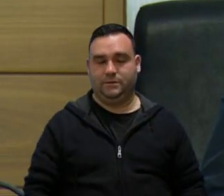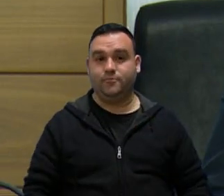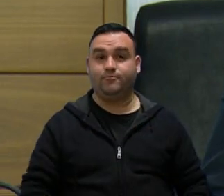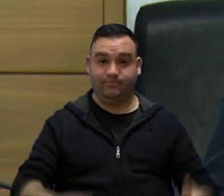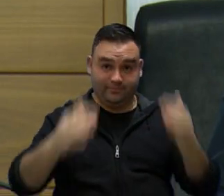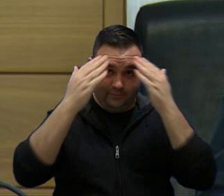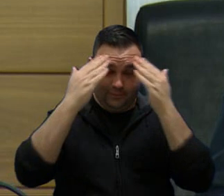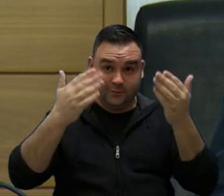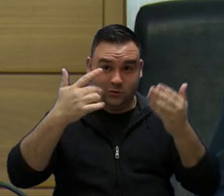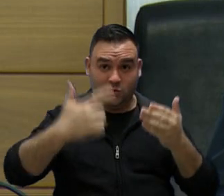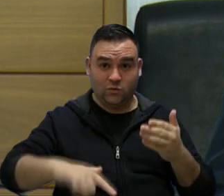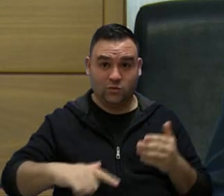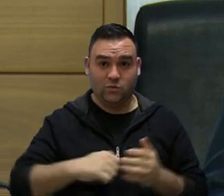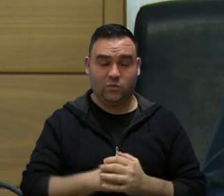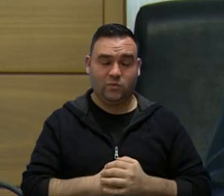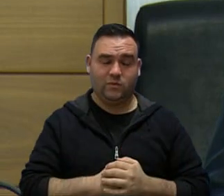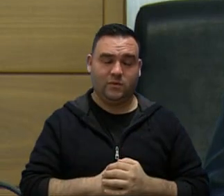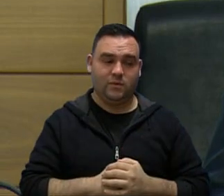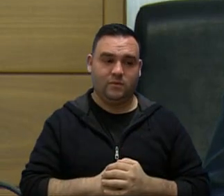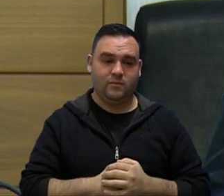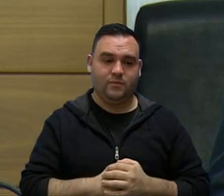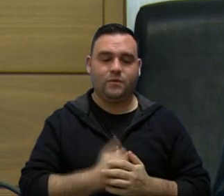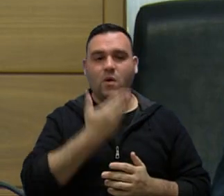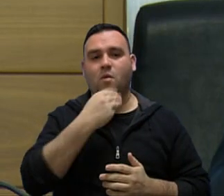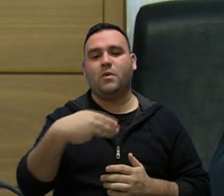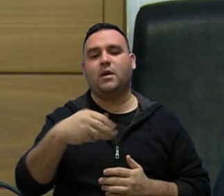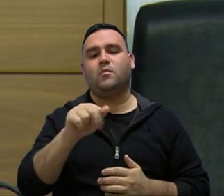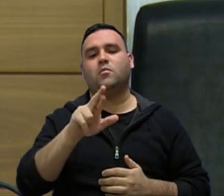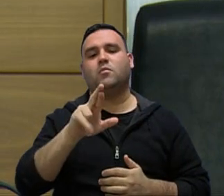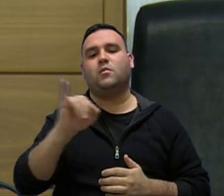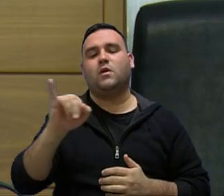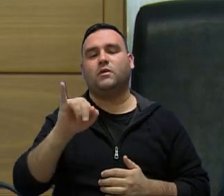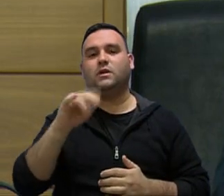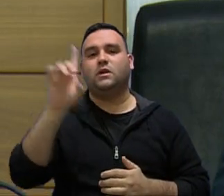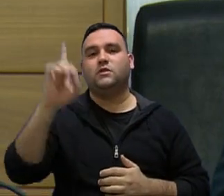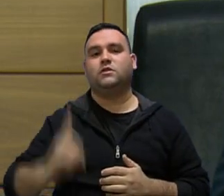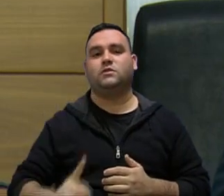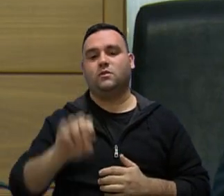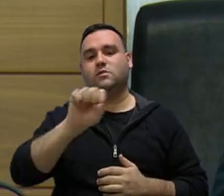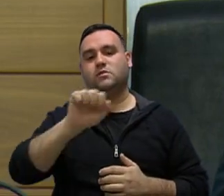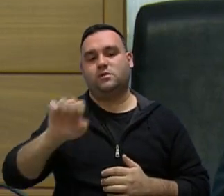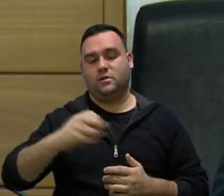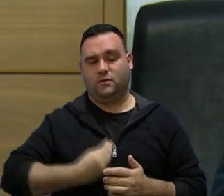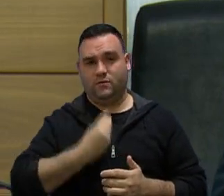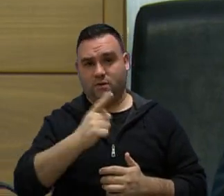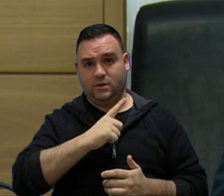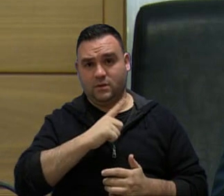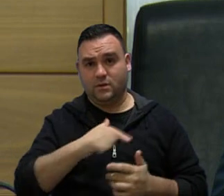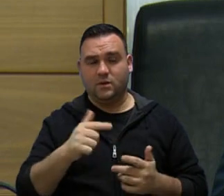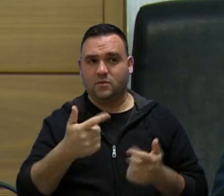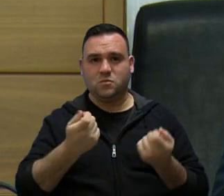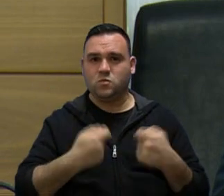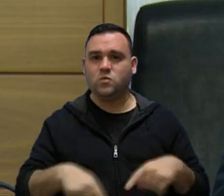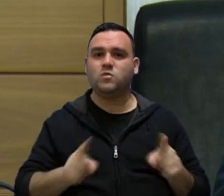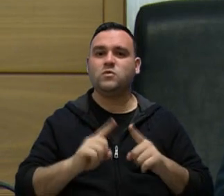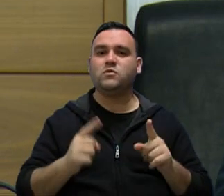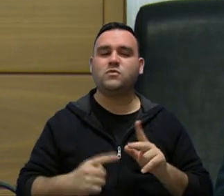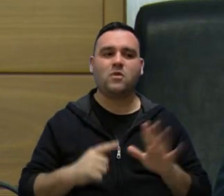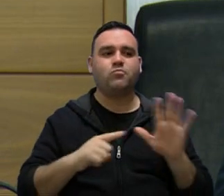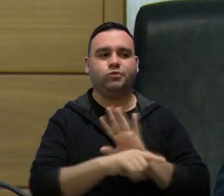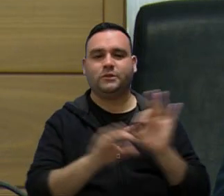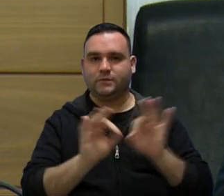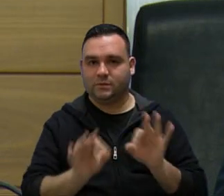queria agradecer aqui mais uma vez ou maury condutor de retorno só que teve aqui presente não precisou